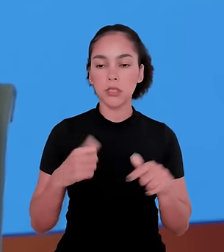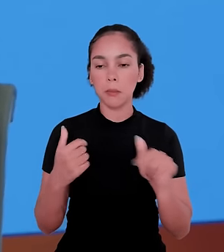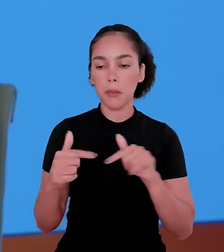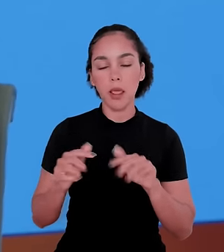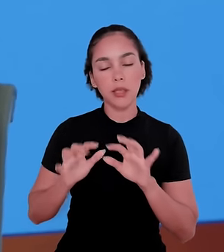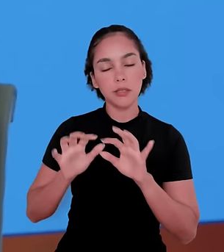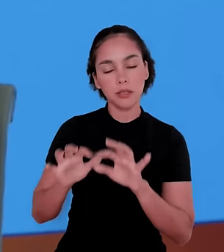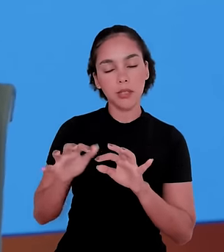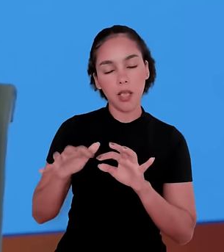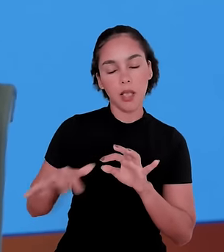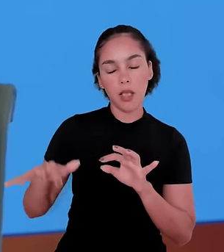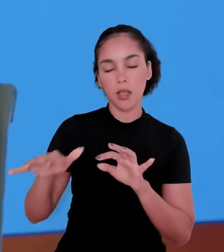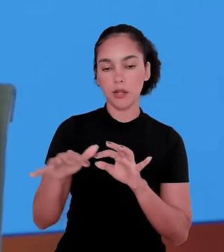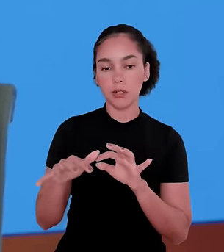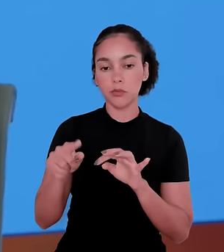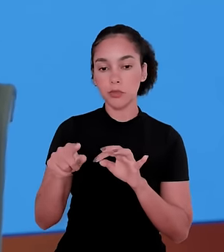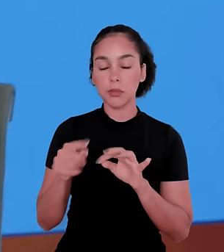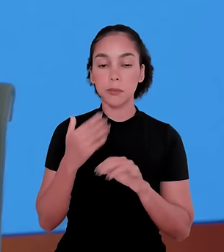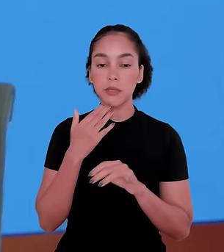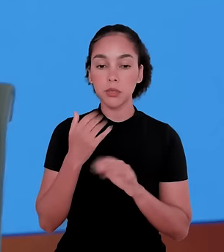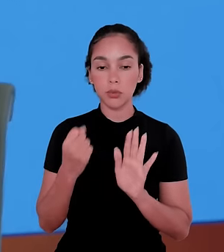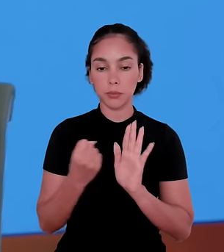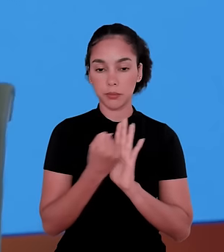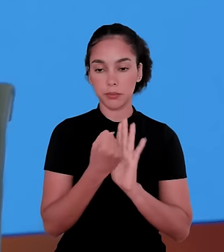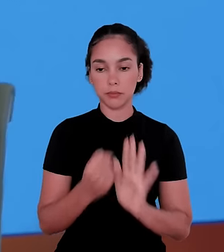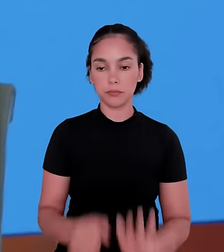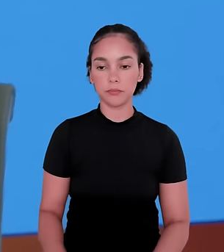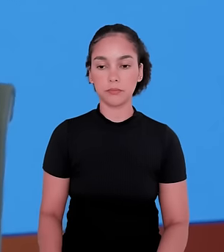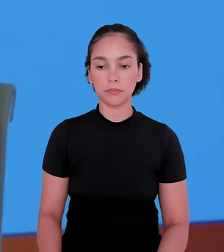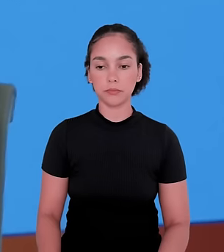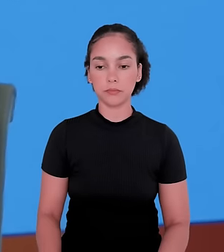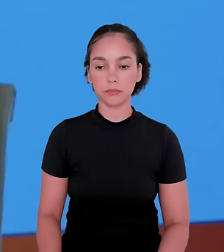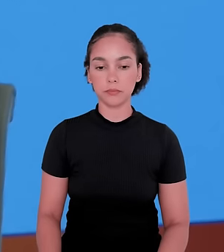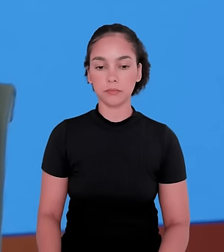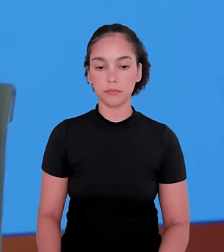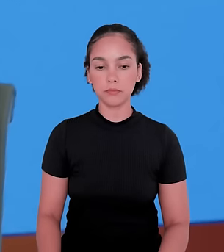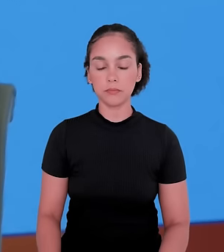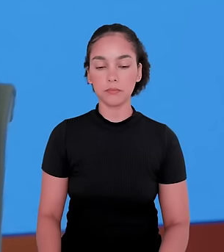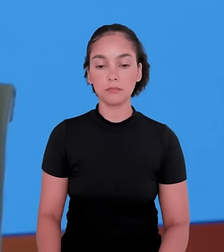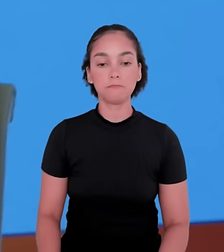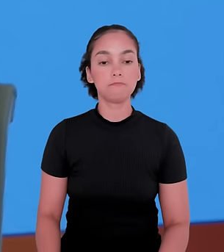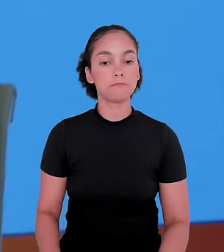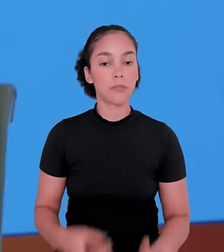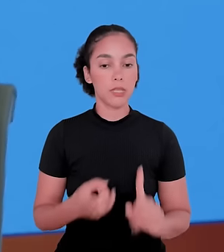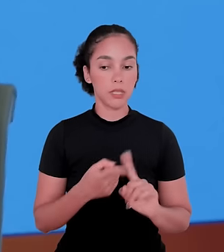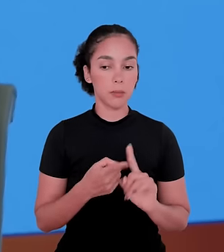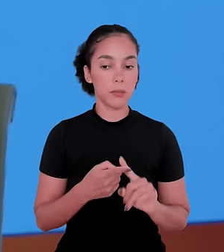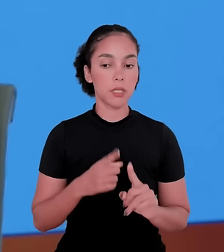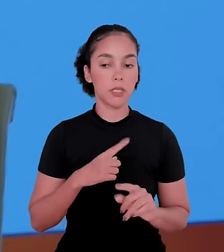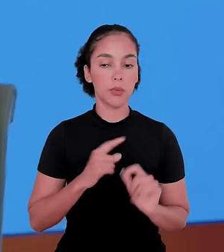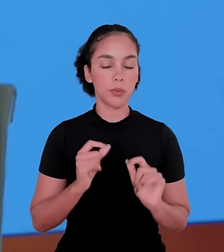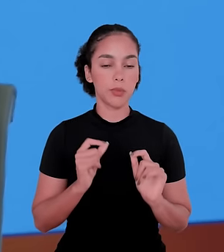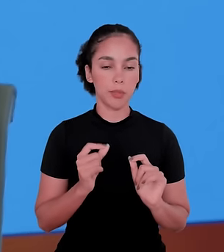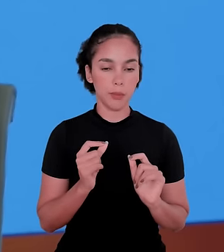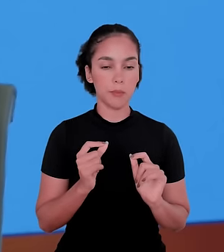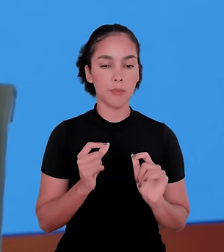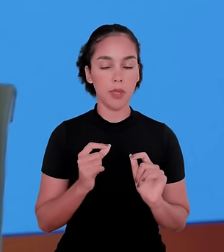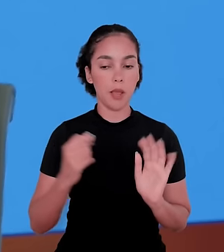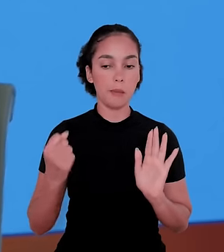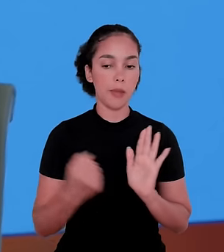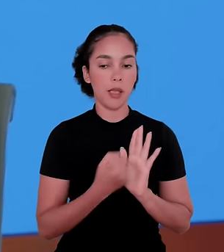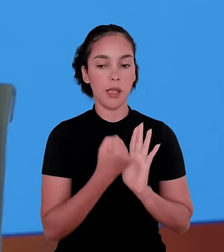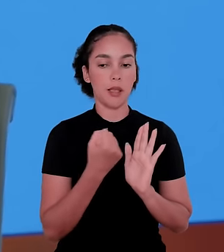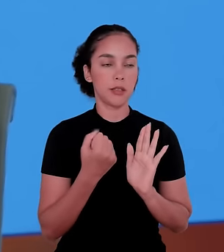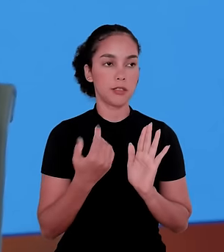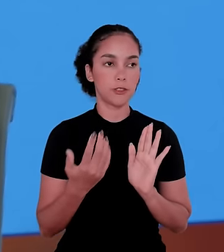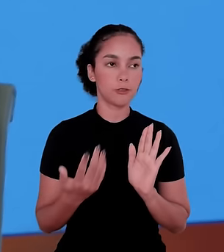atividade naquele ramo que você tá pedindo a sua marca Tá além disso a gente tem E no caso de marcas